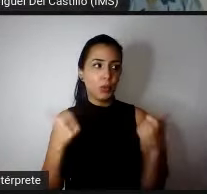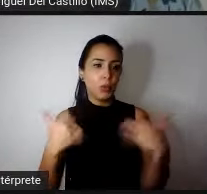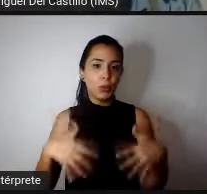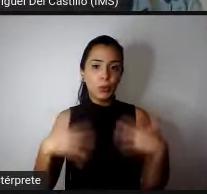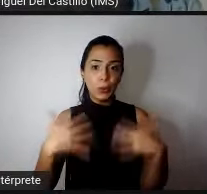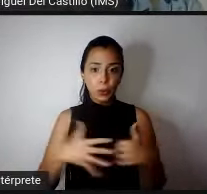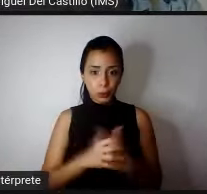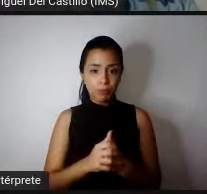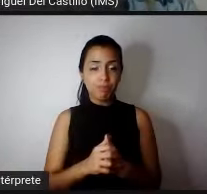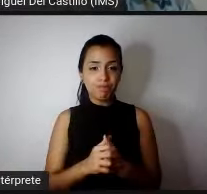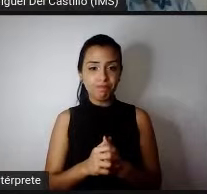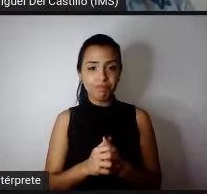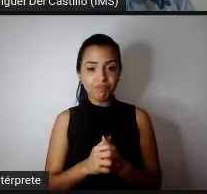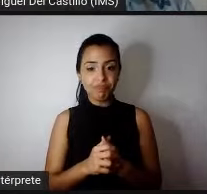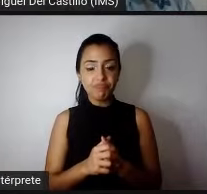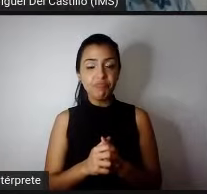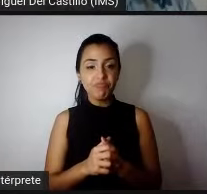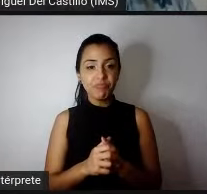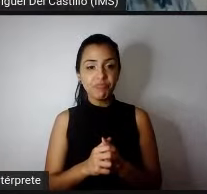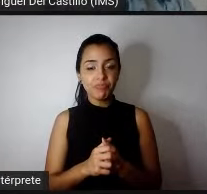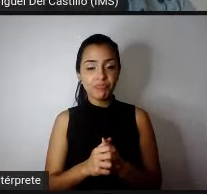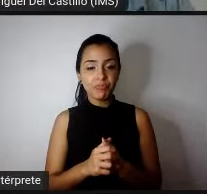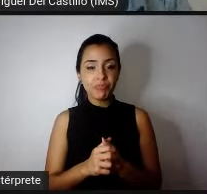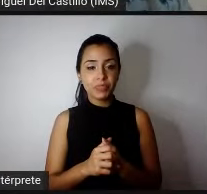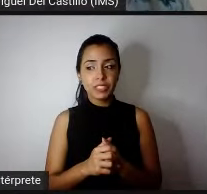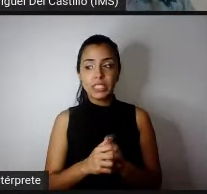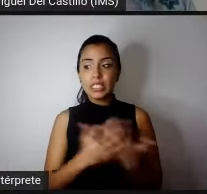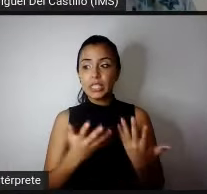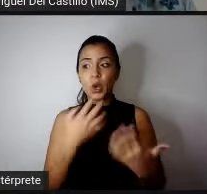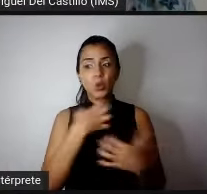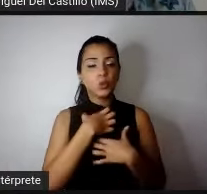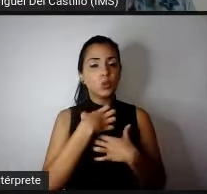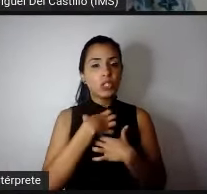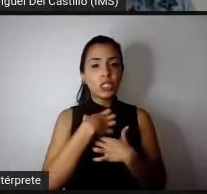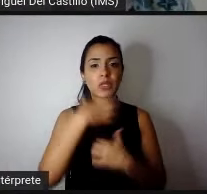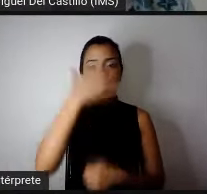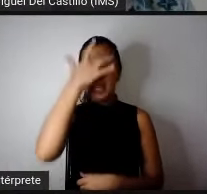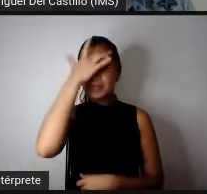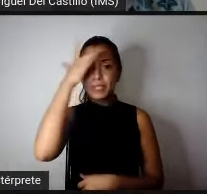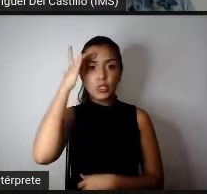e as pessoas lá, e a tradução e tudo, que